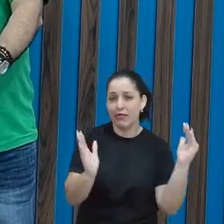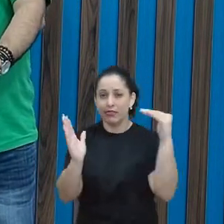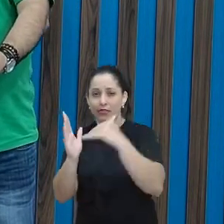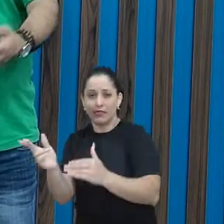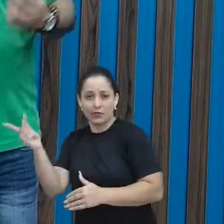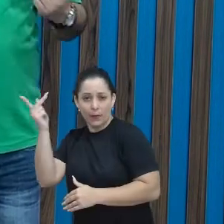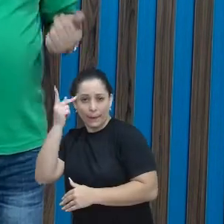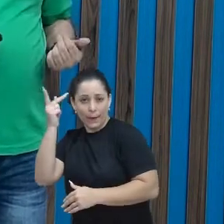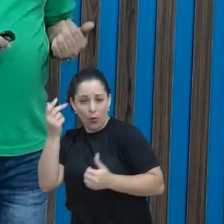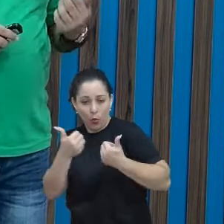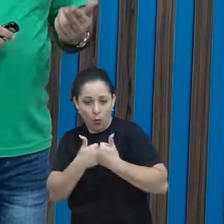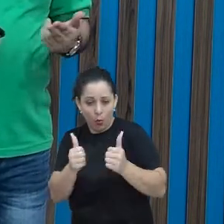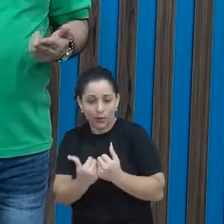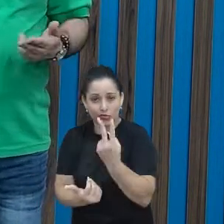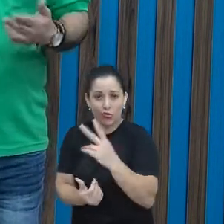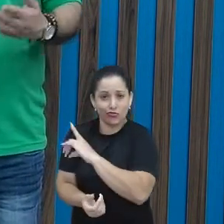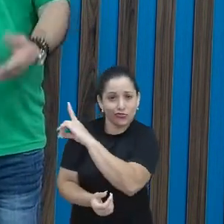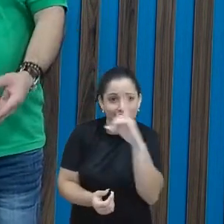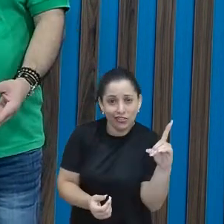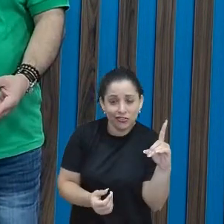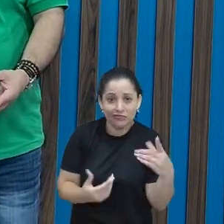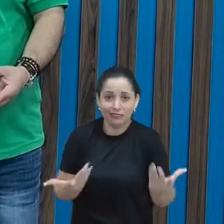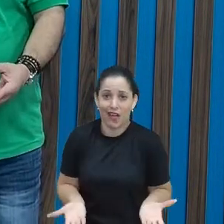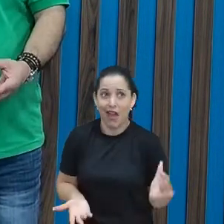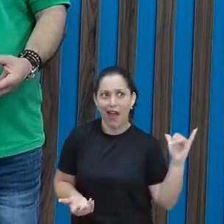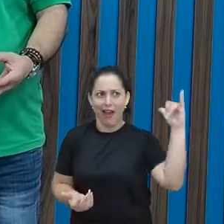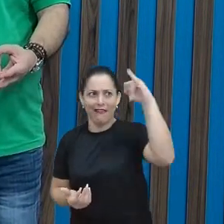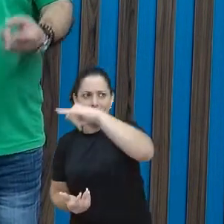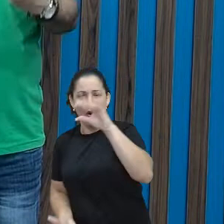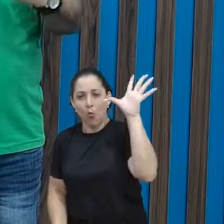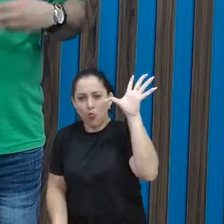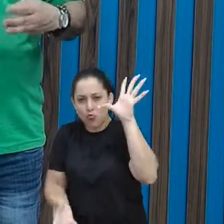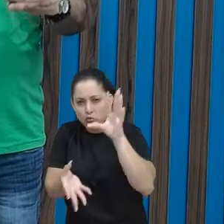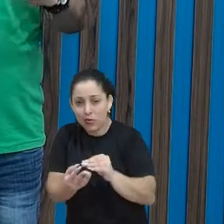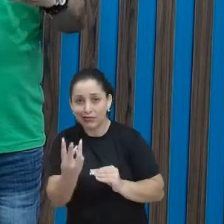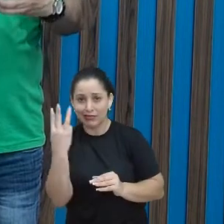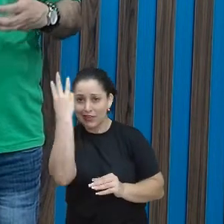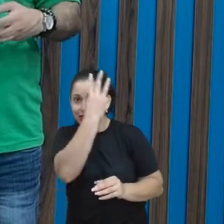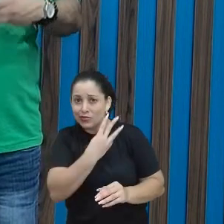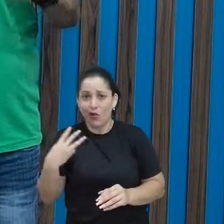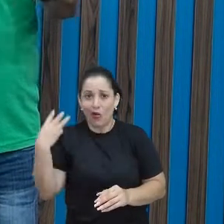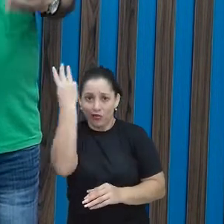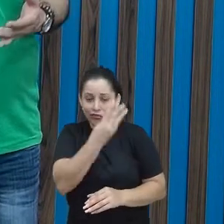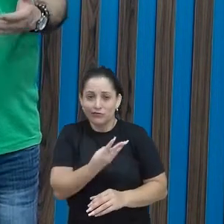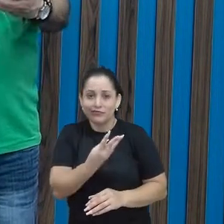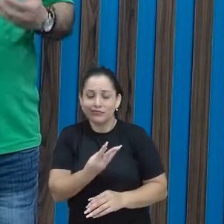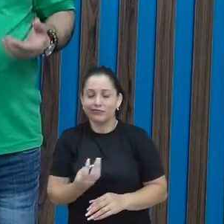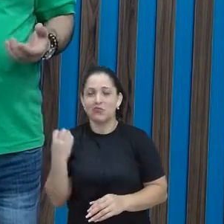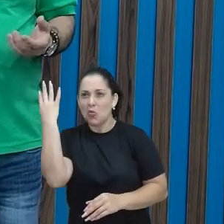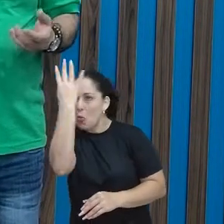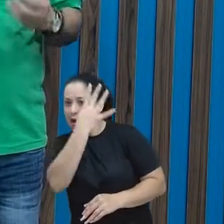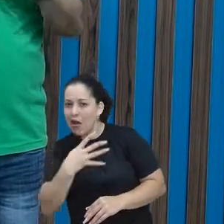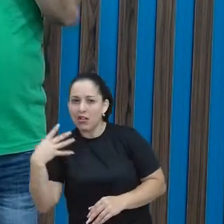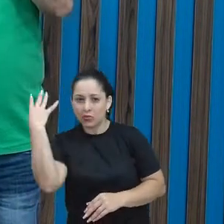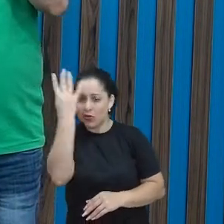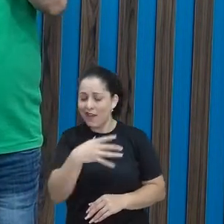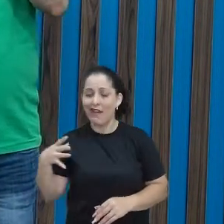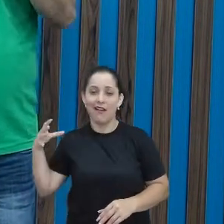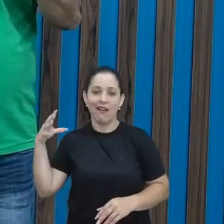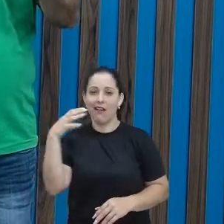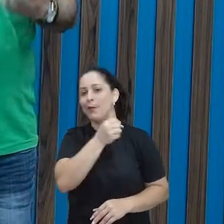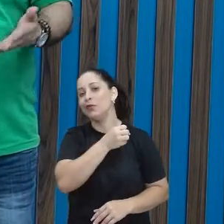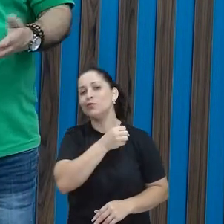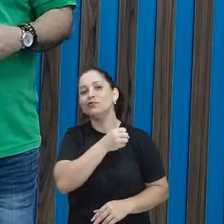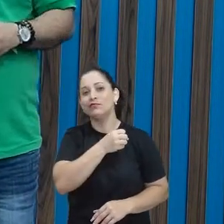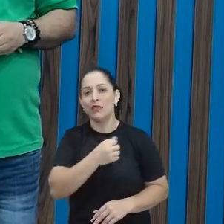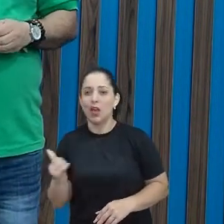dias. De avião você faz isso em 3 horas, certo? Às vezes, né, em 4 horas, 3 horas, né, a depender